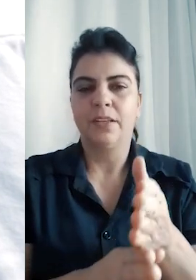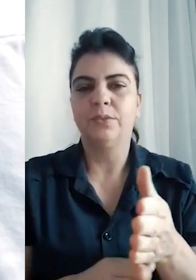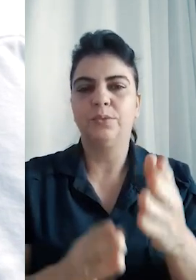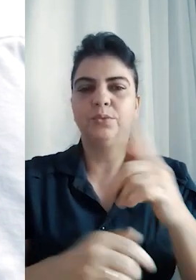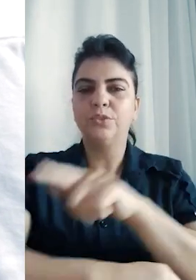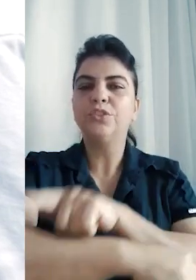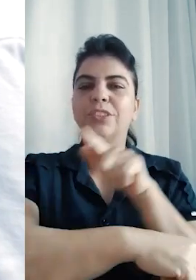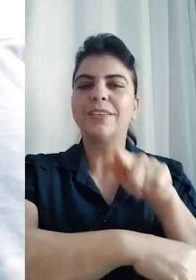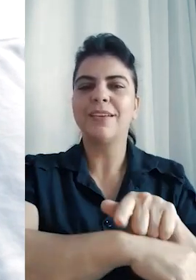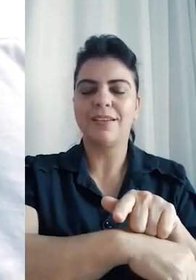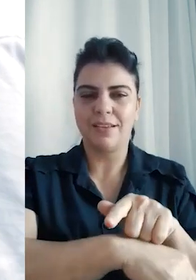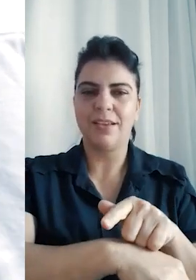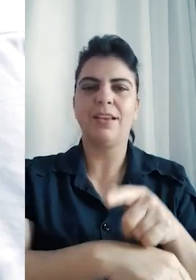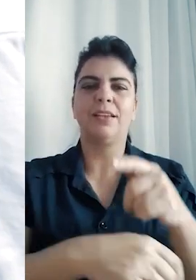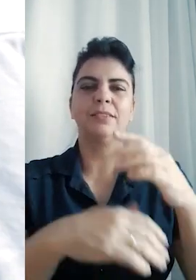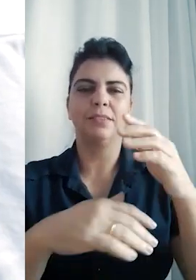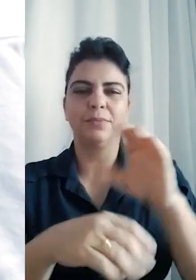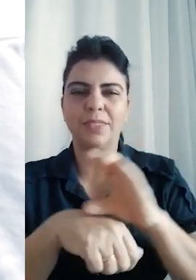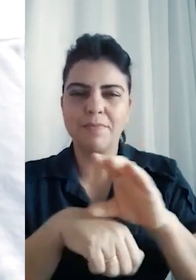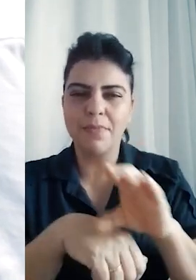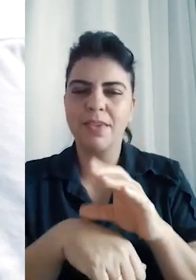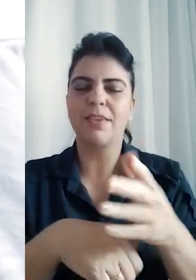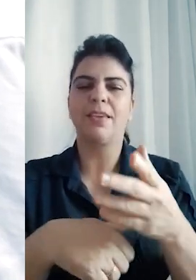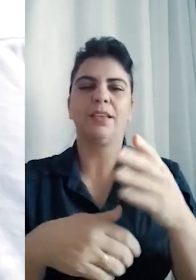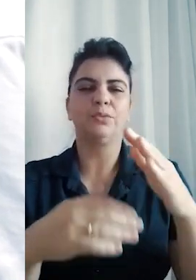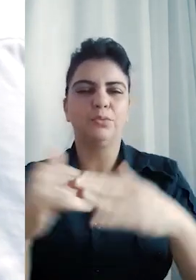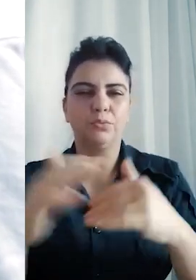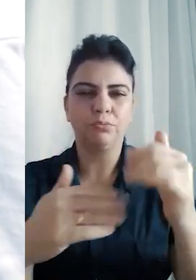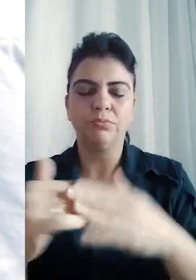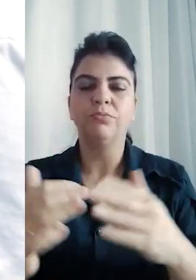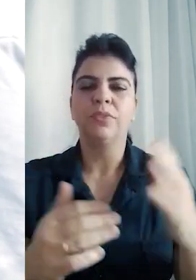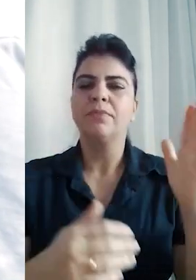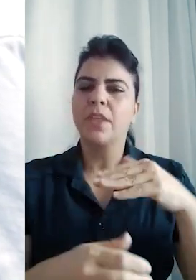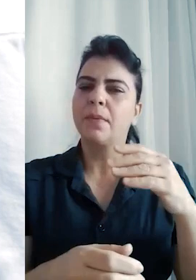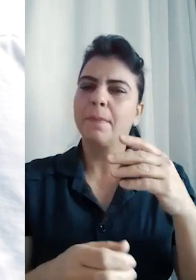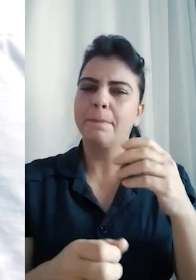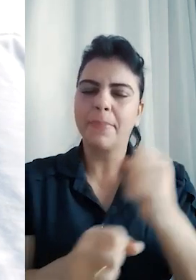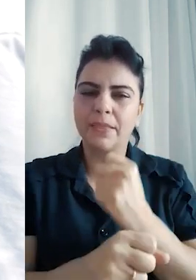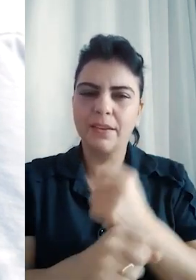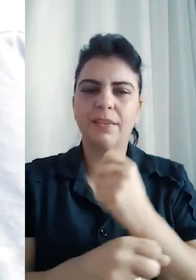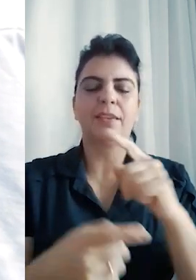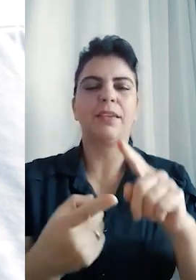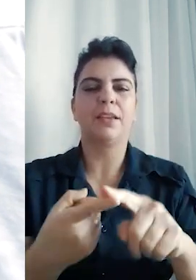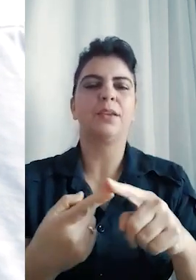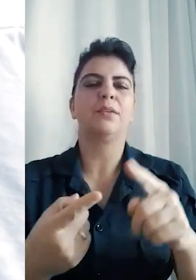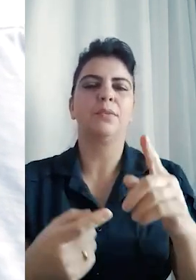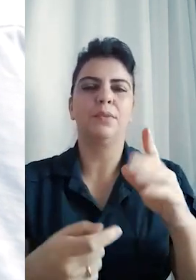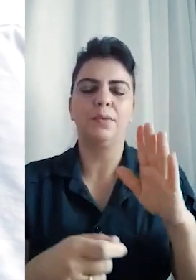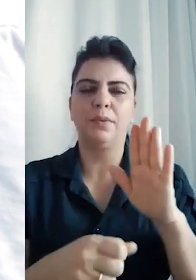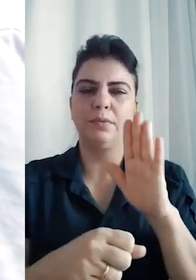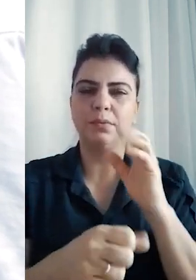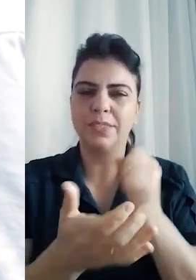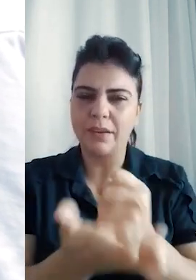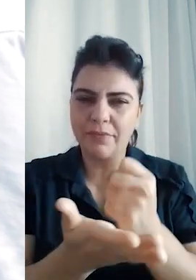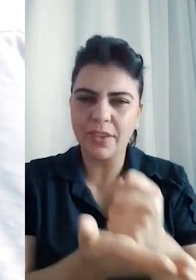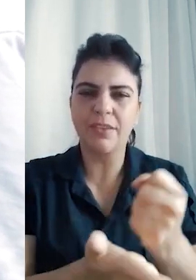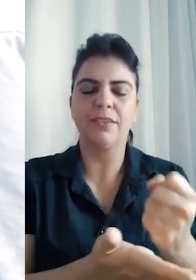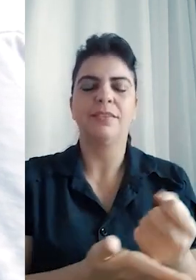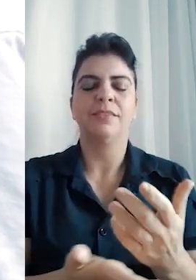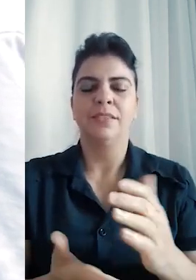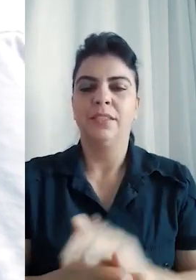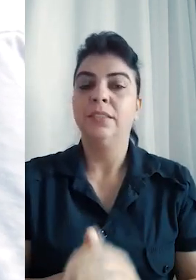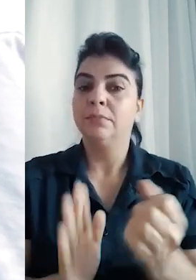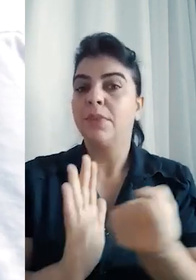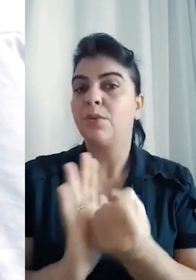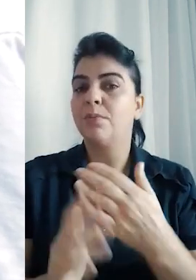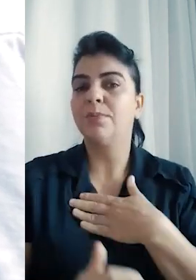lado, né, com cimento, tijolo, tudo, né, veio pedreiro, veio servente, tudo. Os americanos veio ajudar nós aqui,